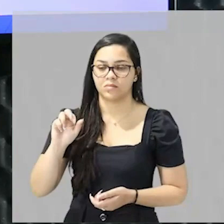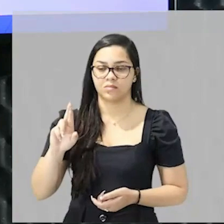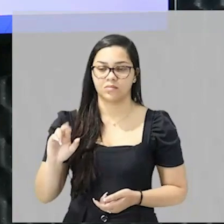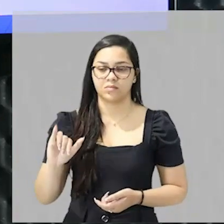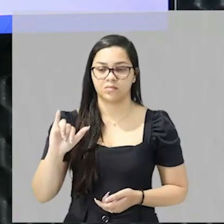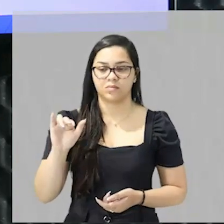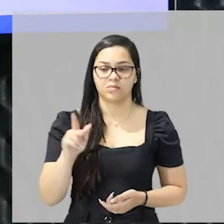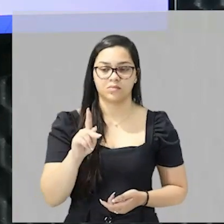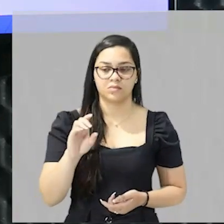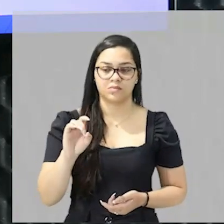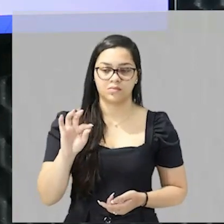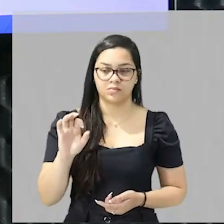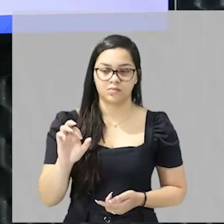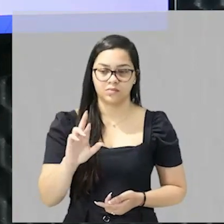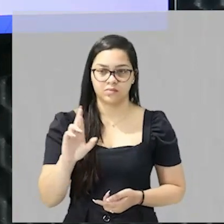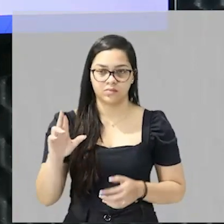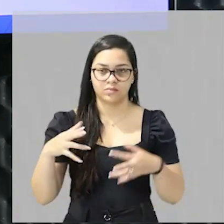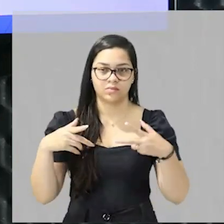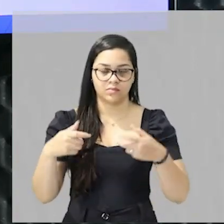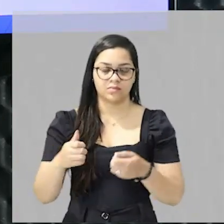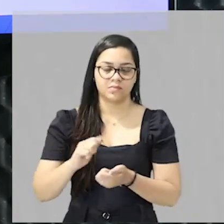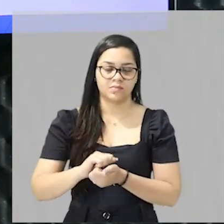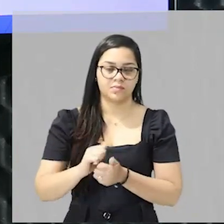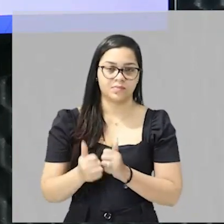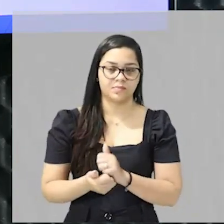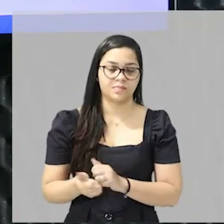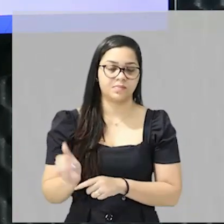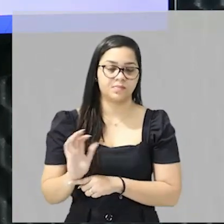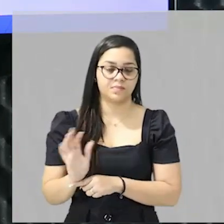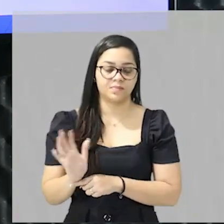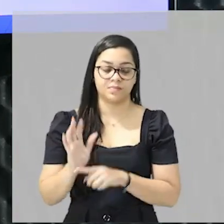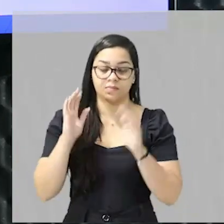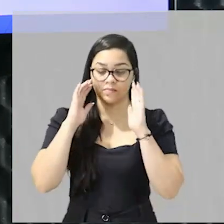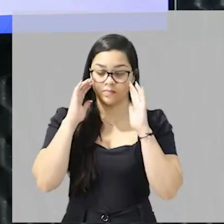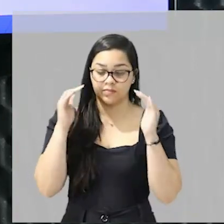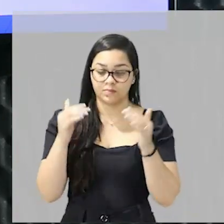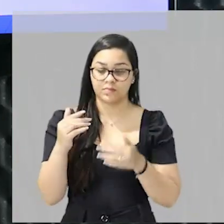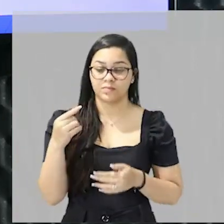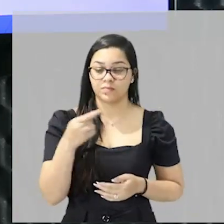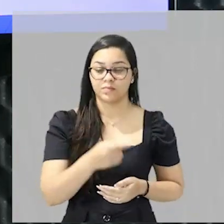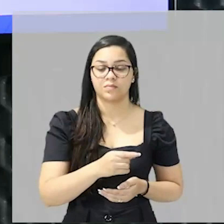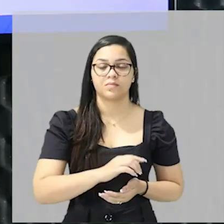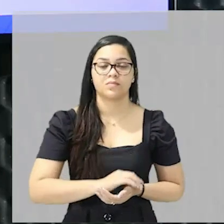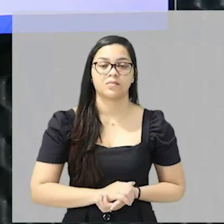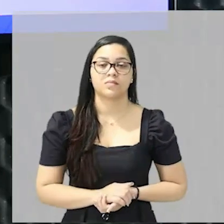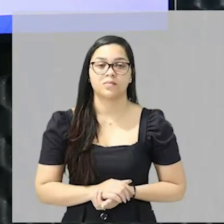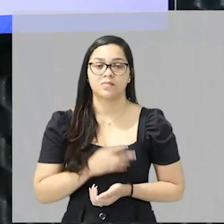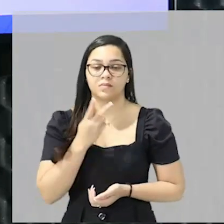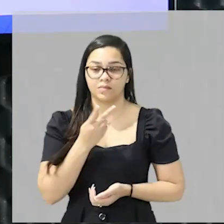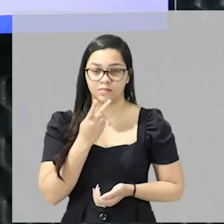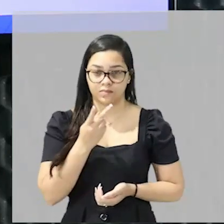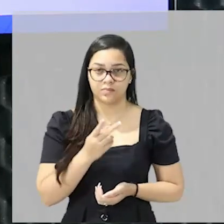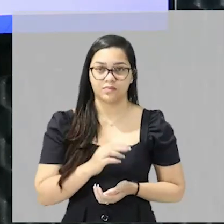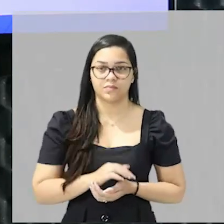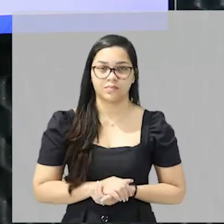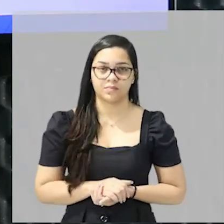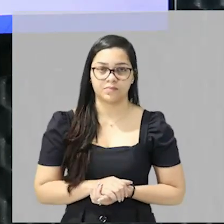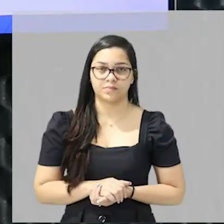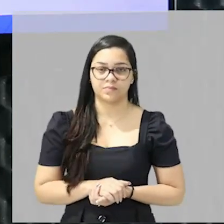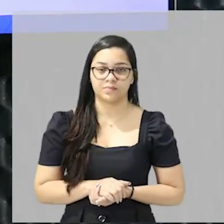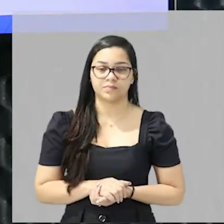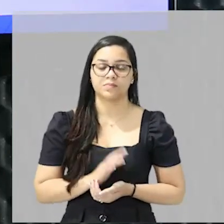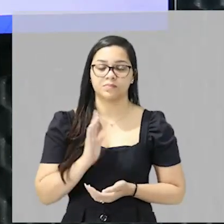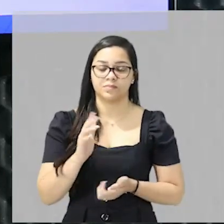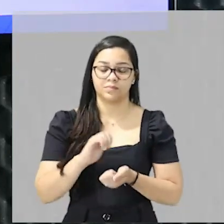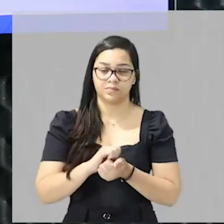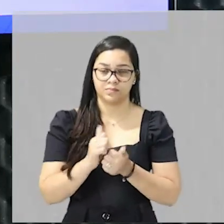obras, todas as adaptações de filme, elas vão centrar nele, tá? Então aqui está falando sobre isso, que foram adaptados